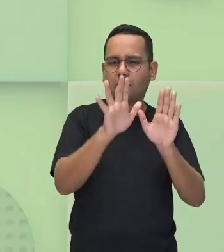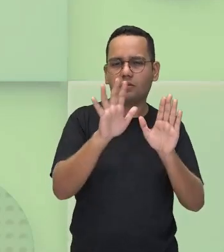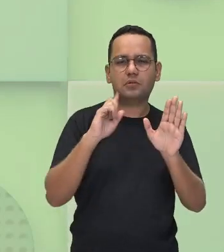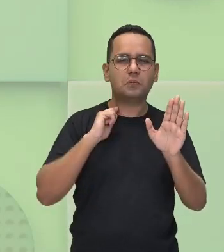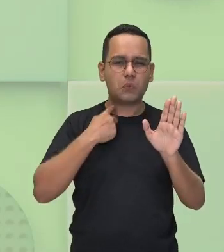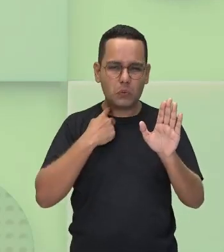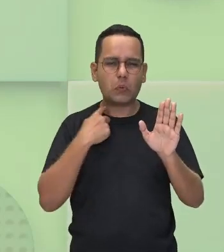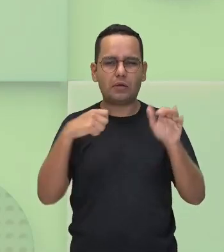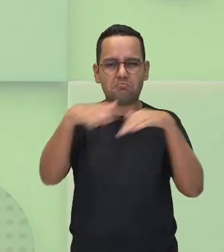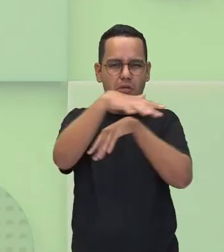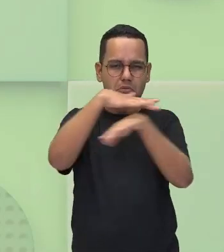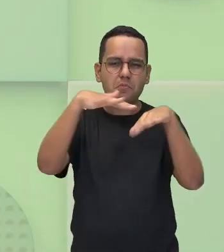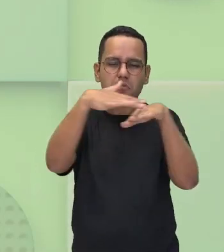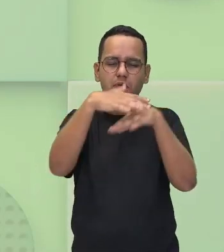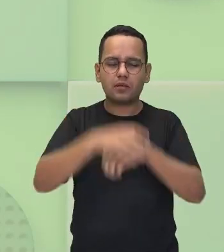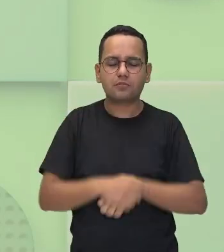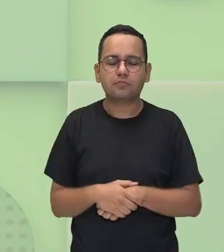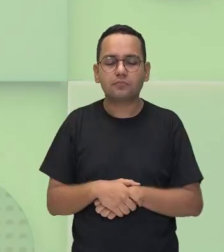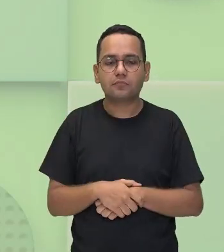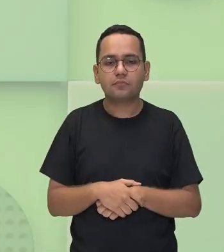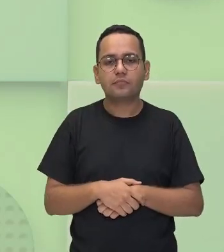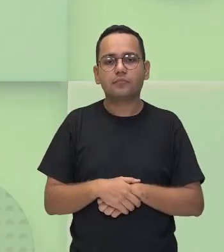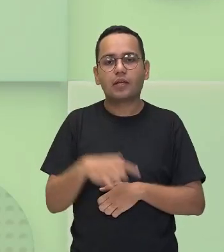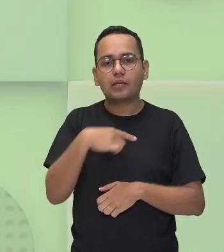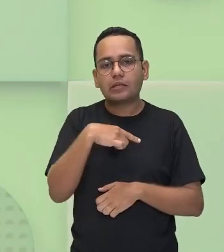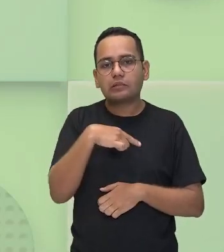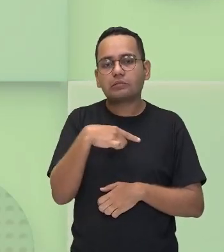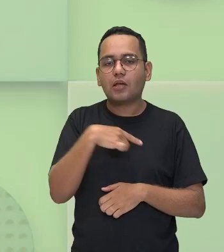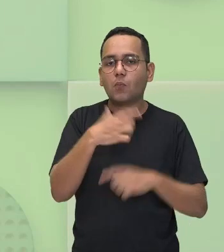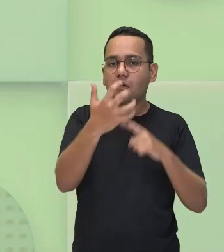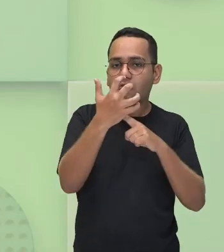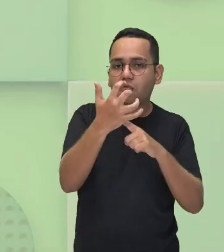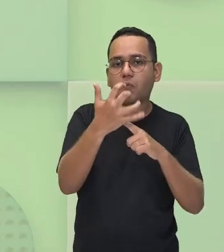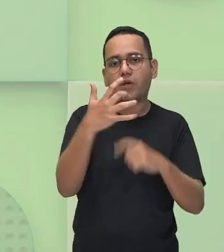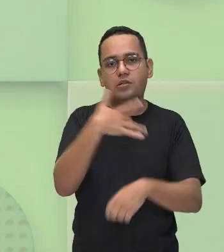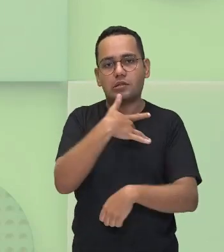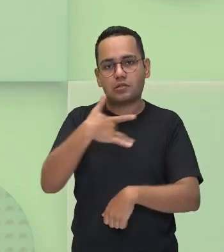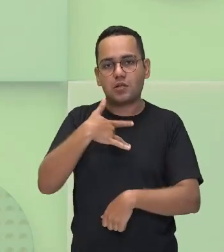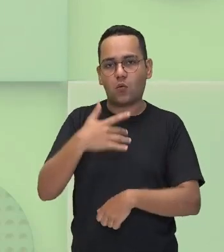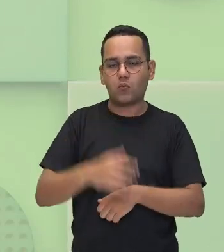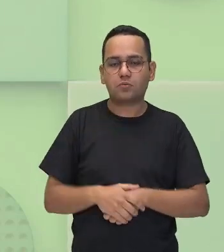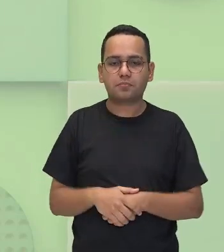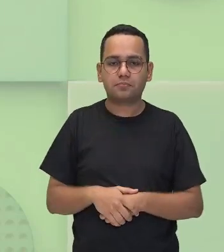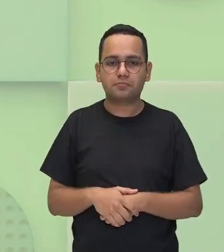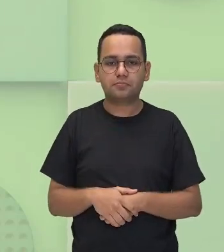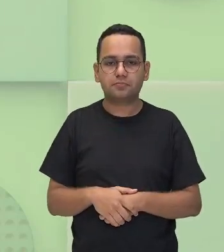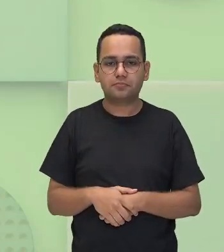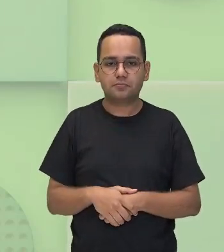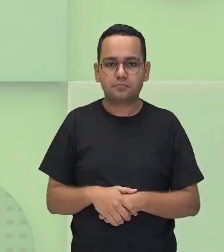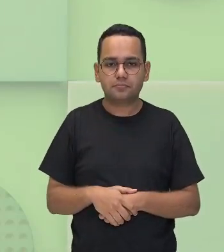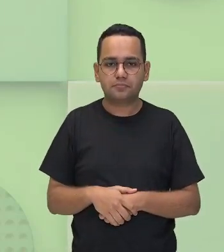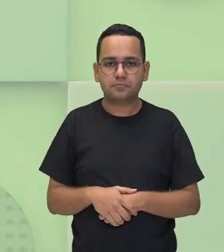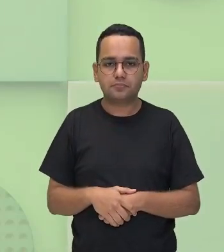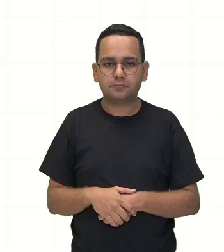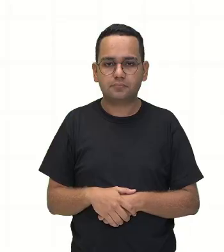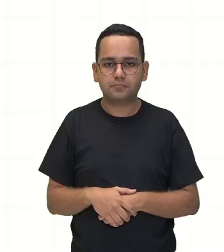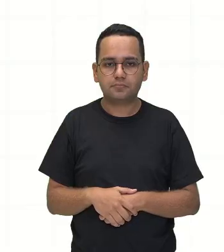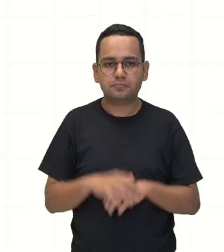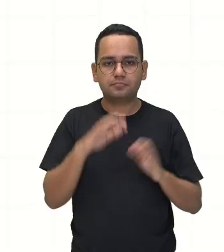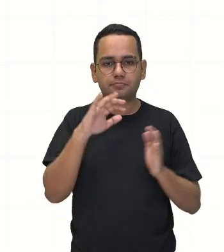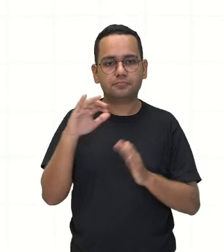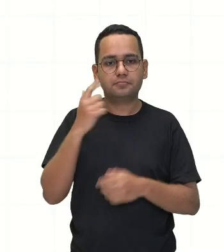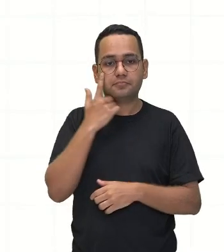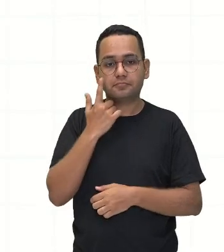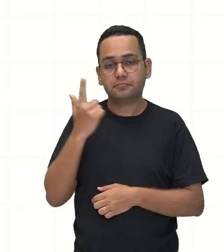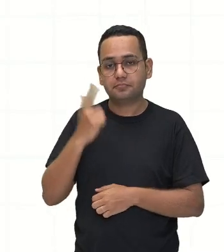esses poluentes vão causar ali uma influência na nossa saúde. Mas nós vamos continuar aí comentando sobre os poluentes